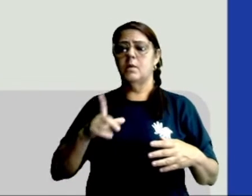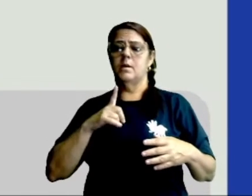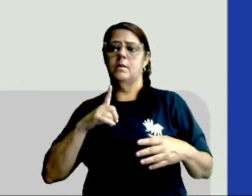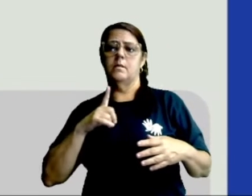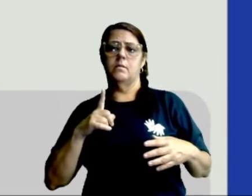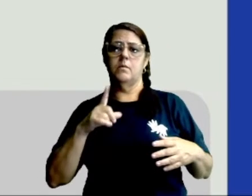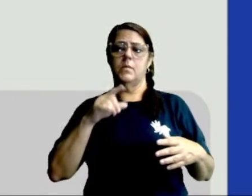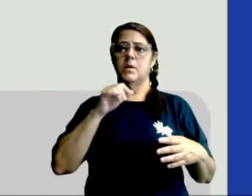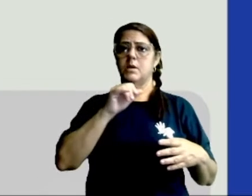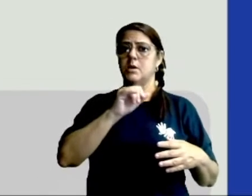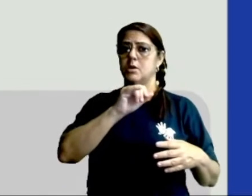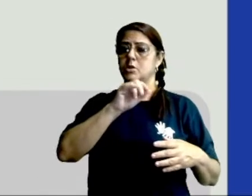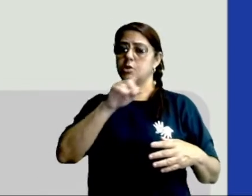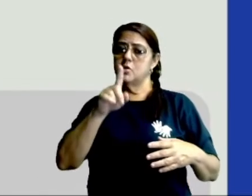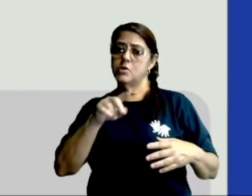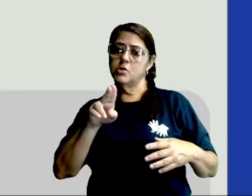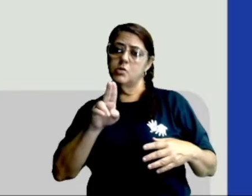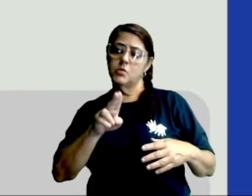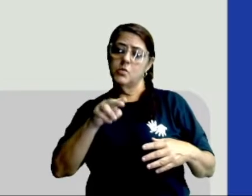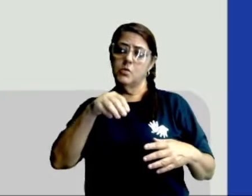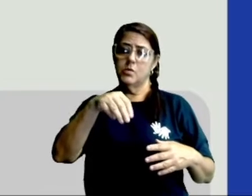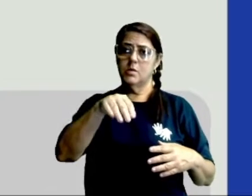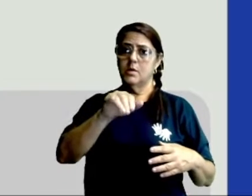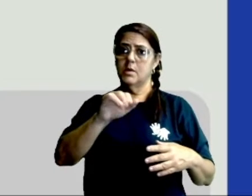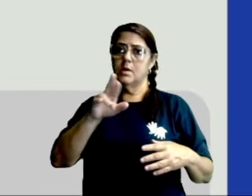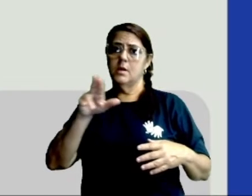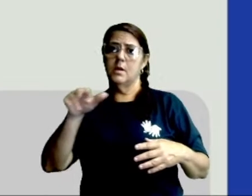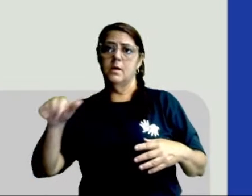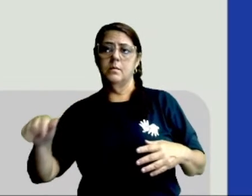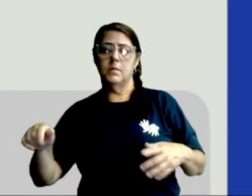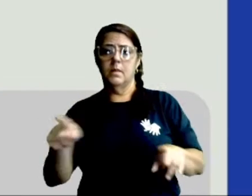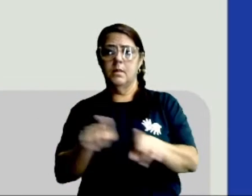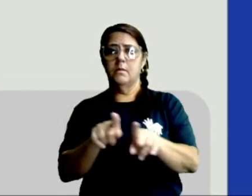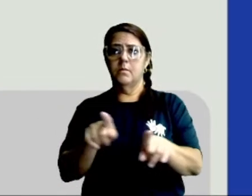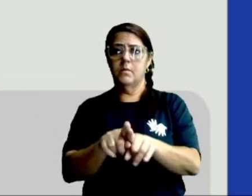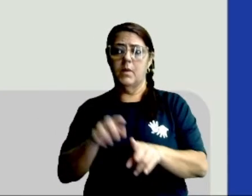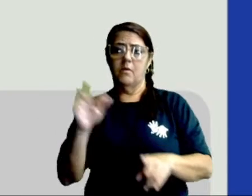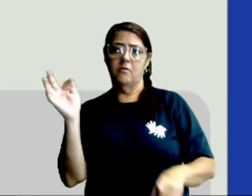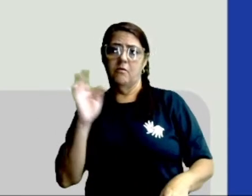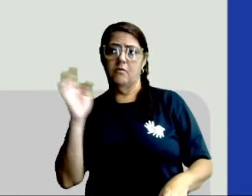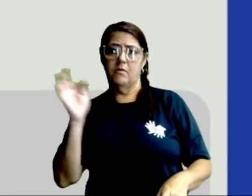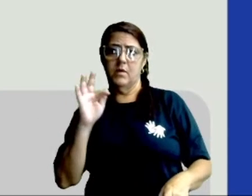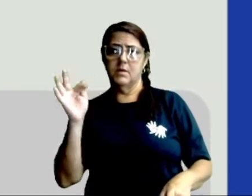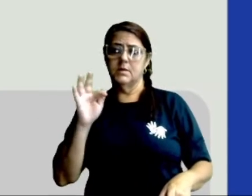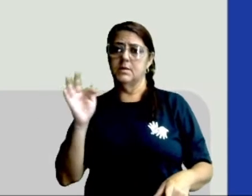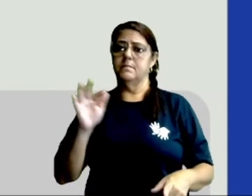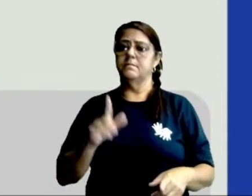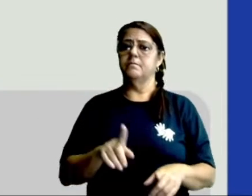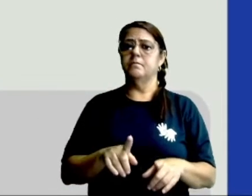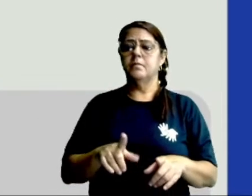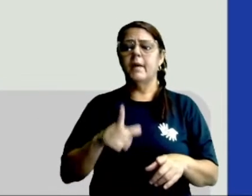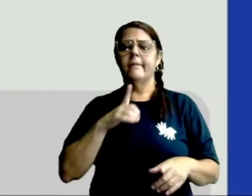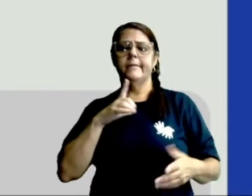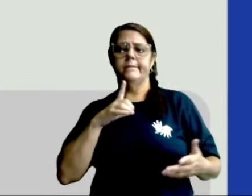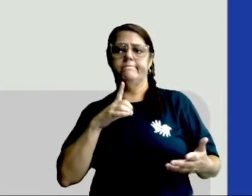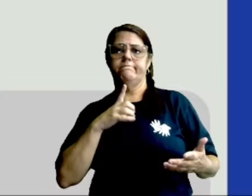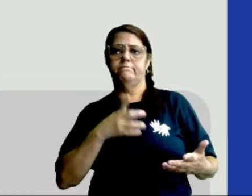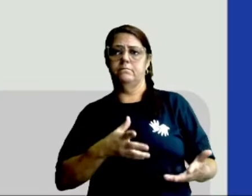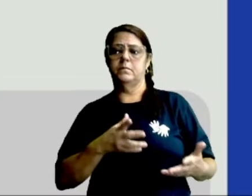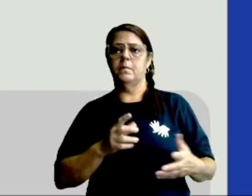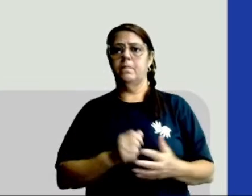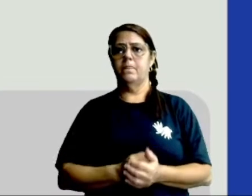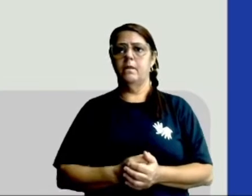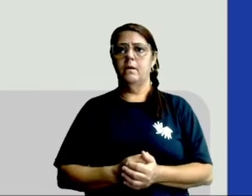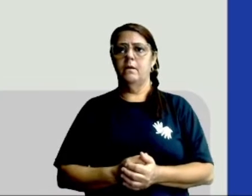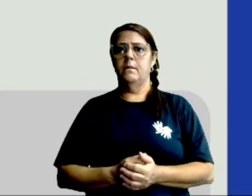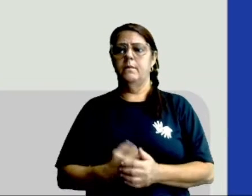Guiana, Suriname e um território ultramar da França, que é a Guiana Francesa. Então,